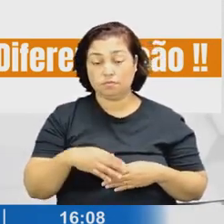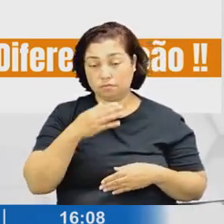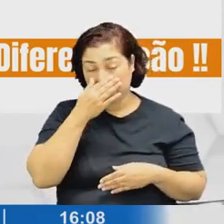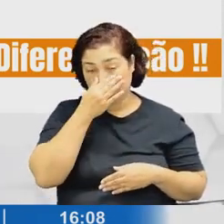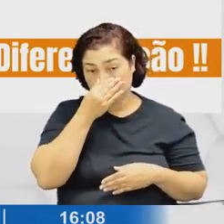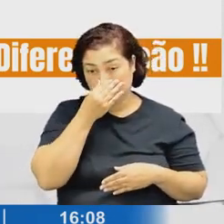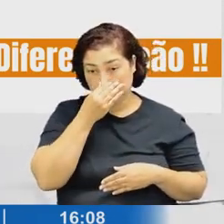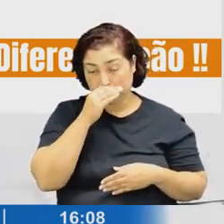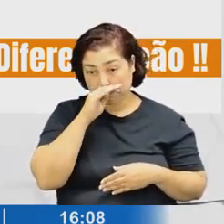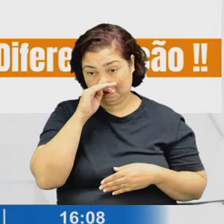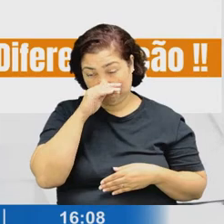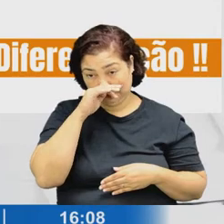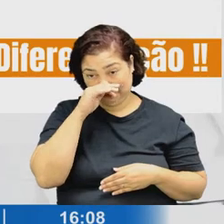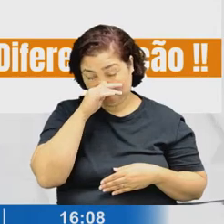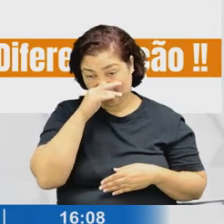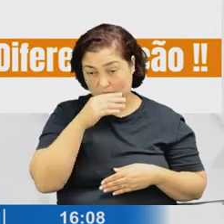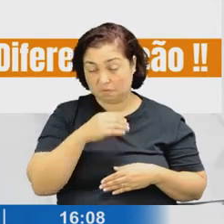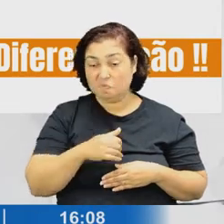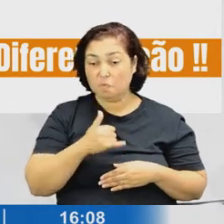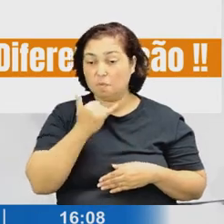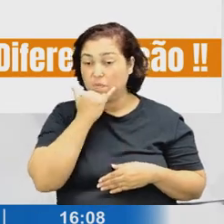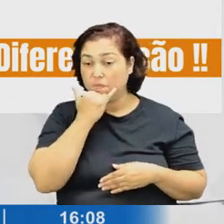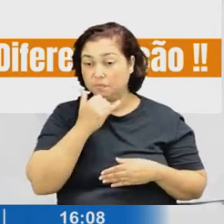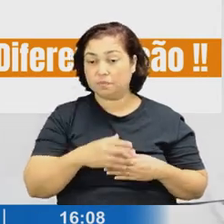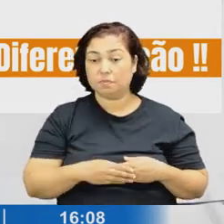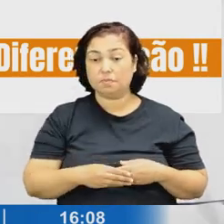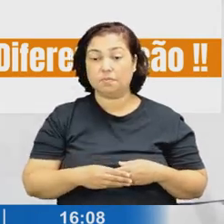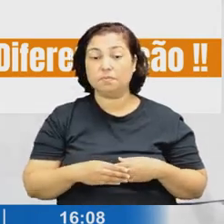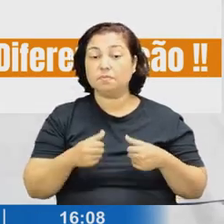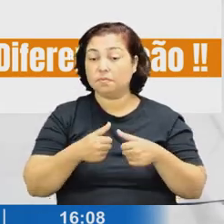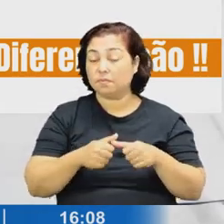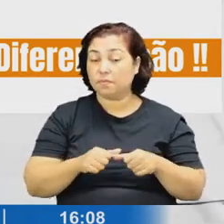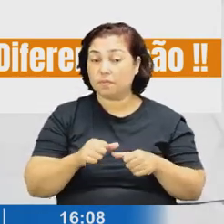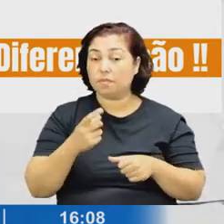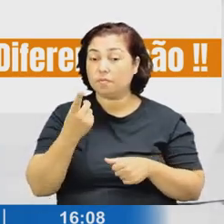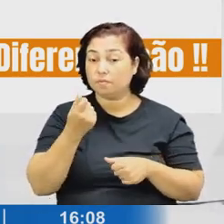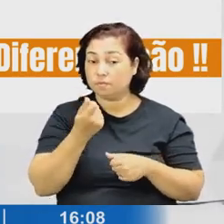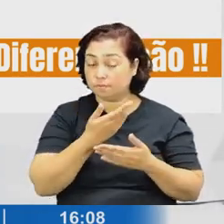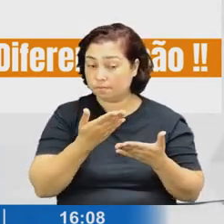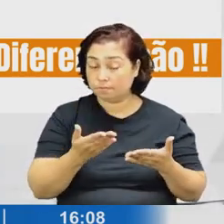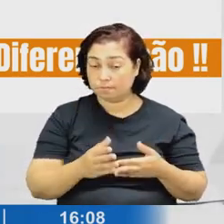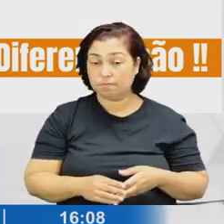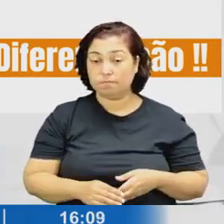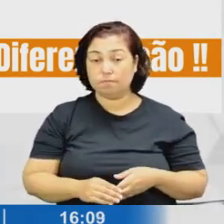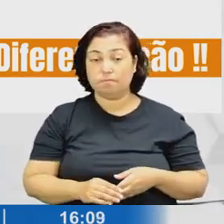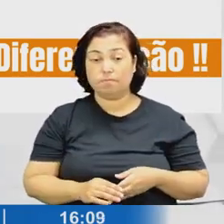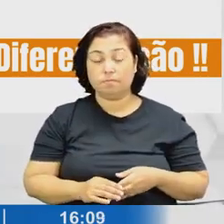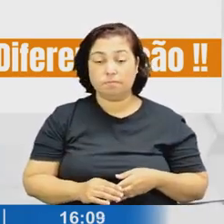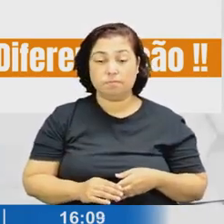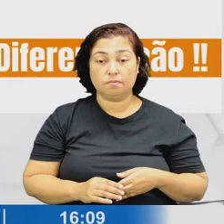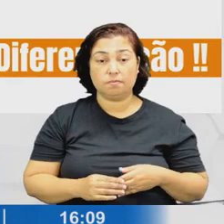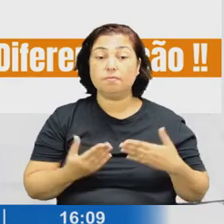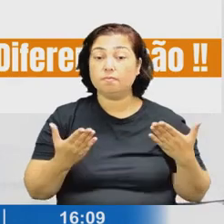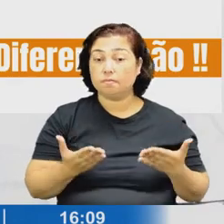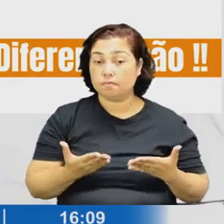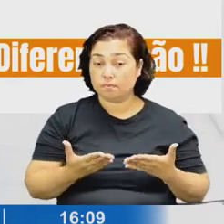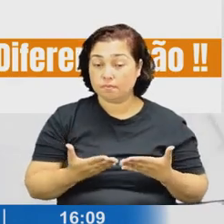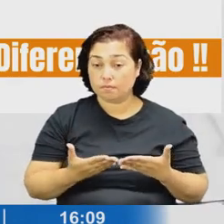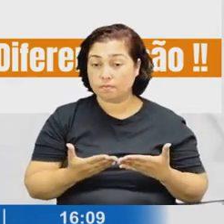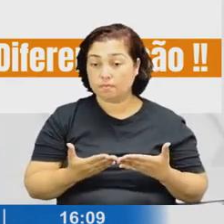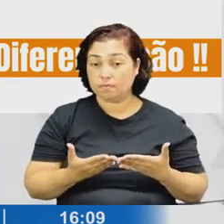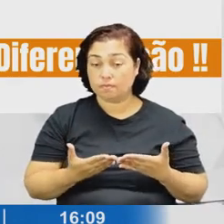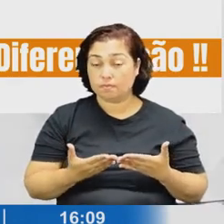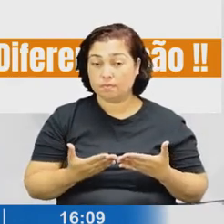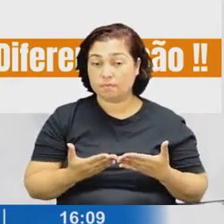não só fica o dinheiro na jogada tá se a gestão de crise gestão de crise